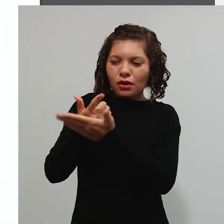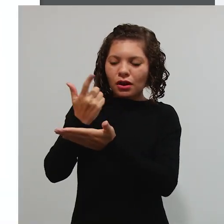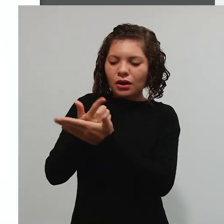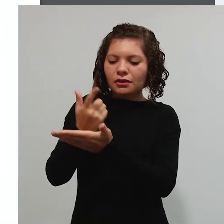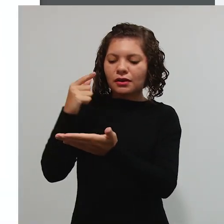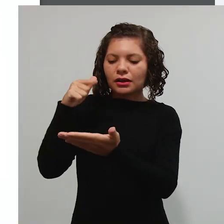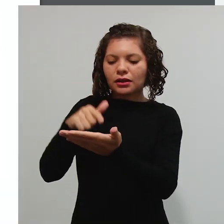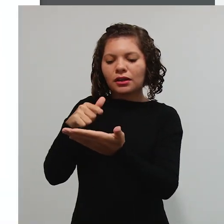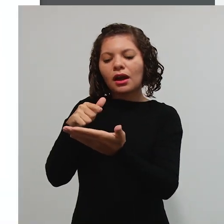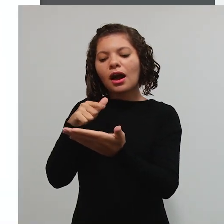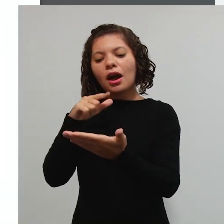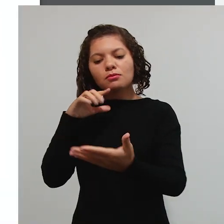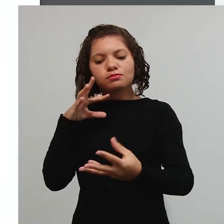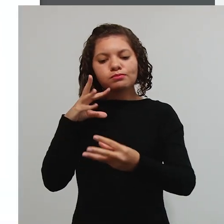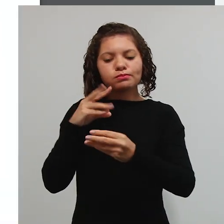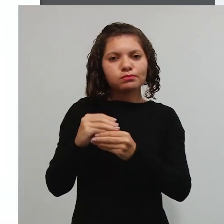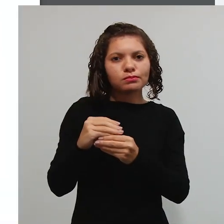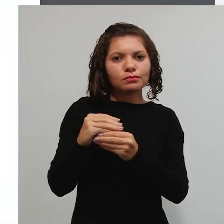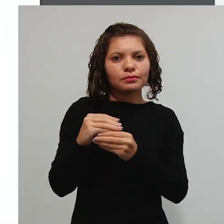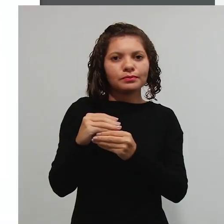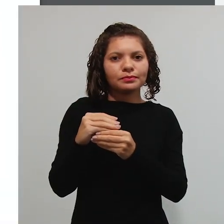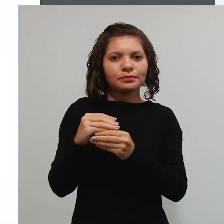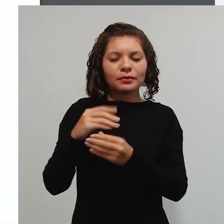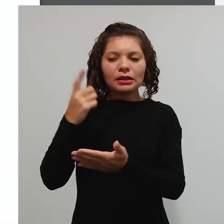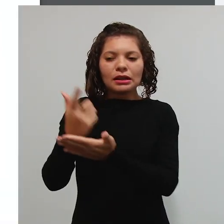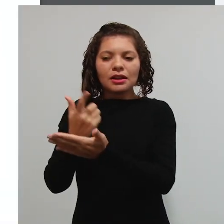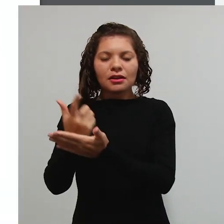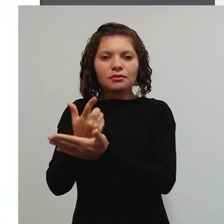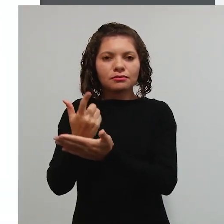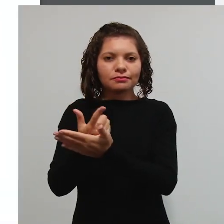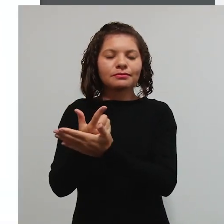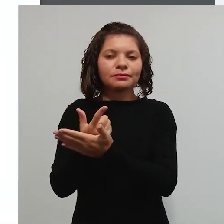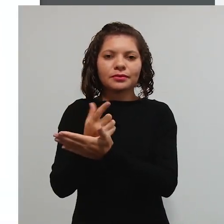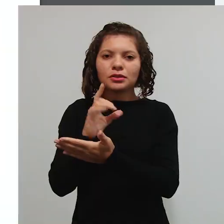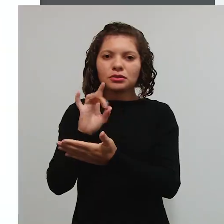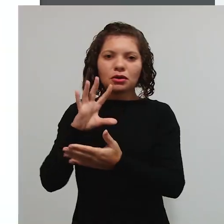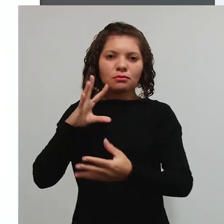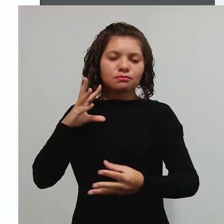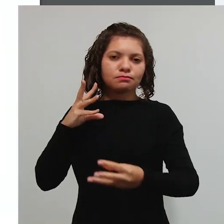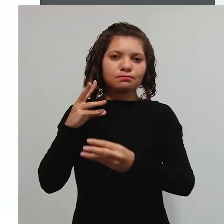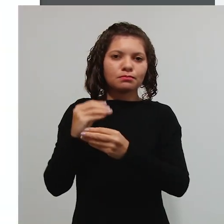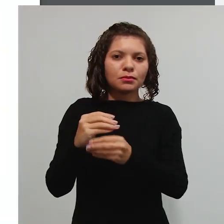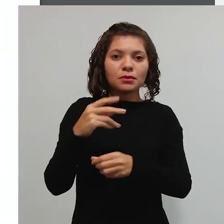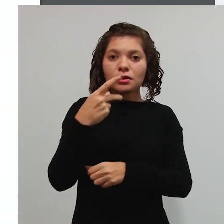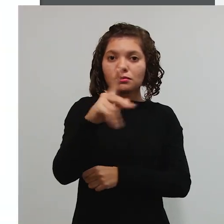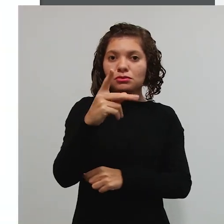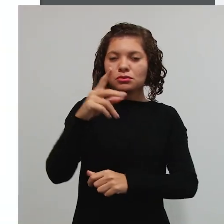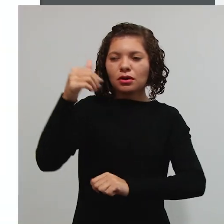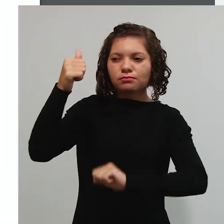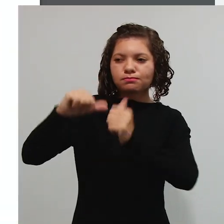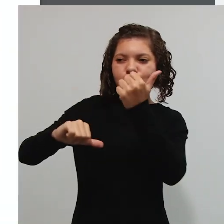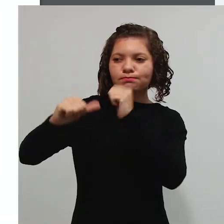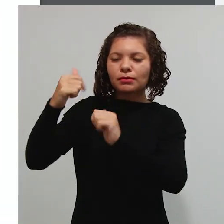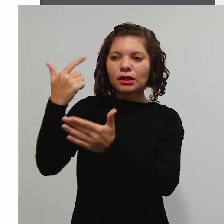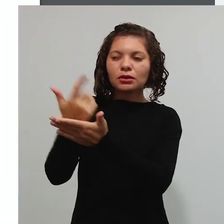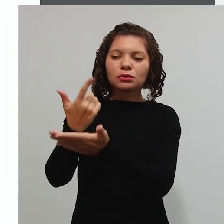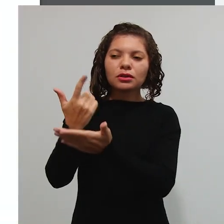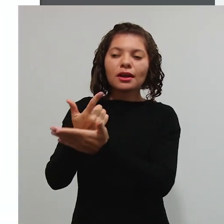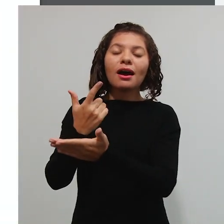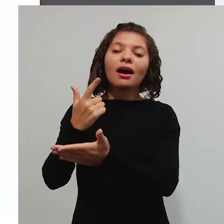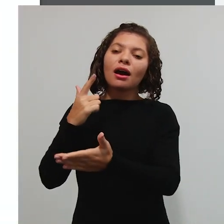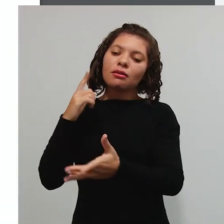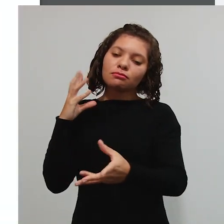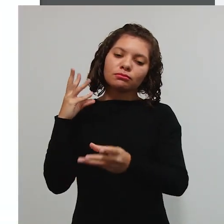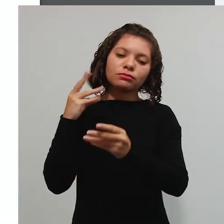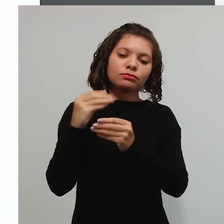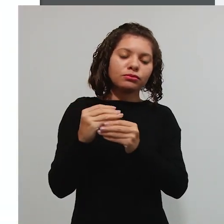resumo porque você não vai escrever o livro de novo, né? Então, é contido. E é analítico porque é a sua análise a respeito da